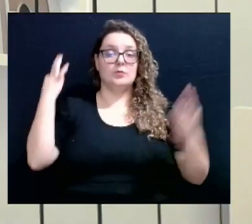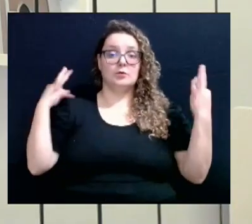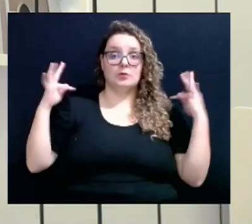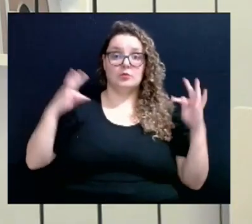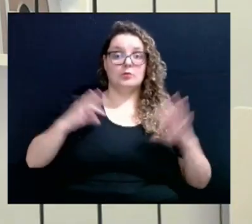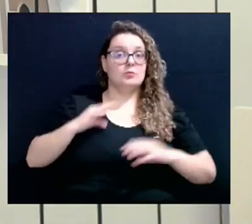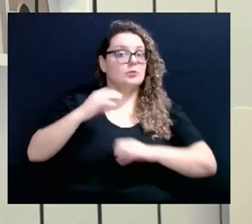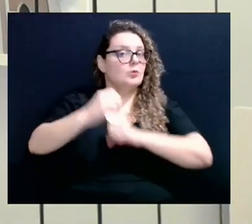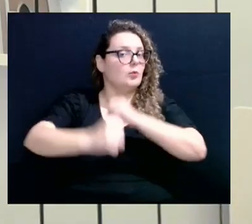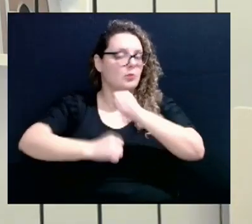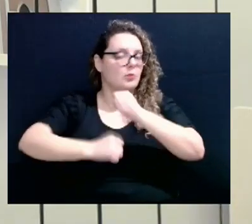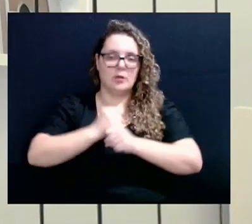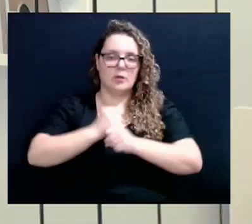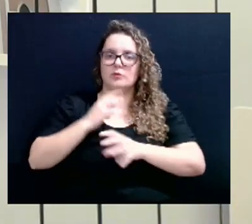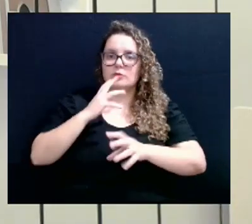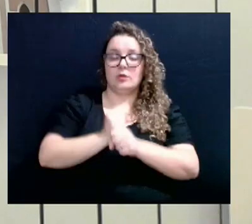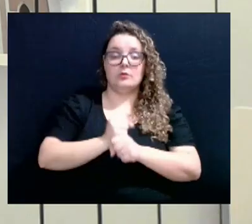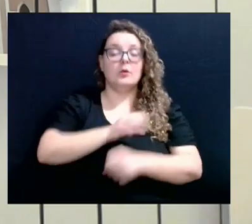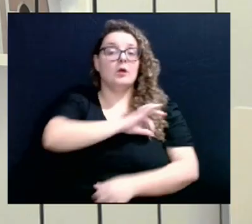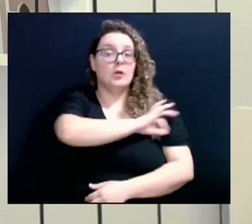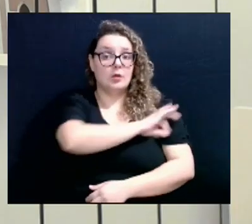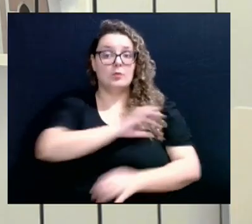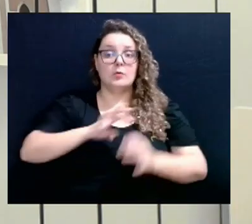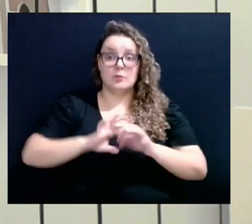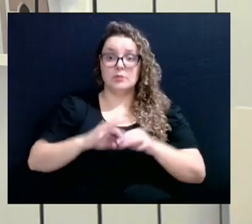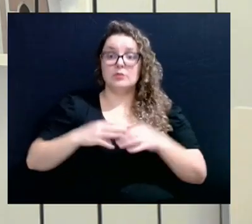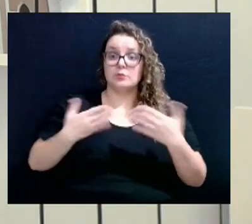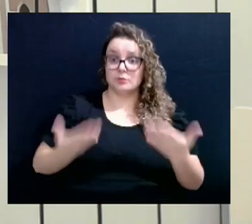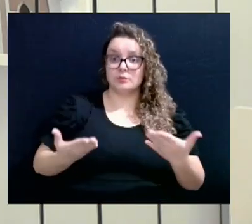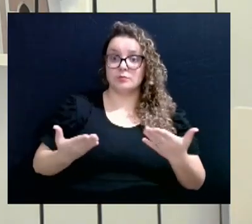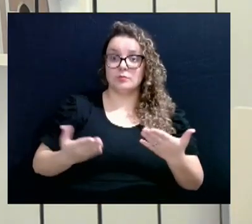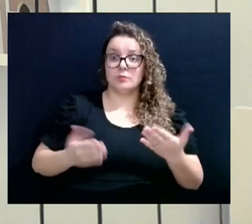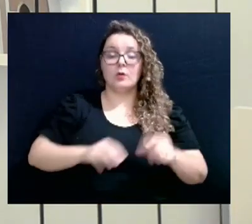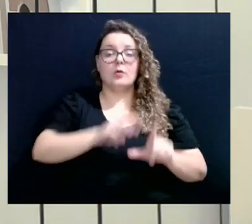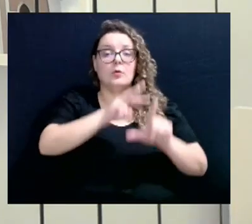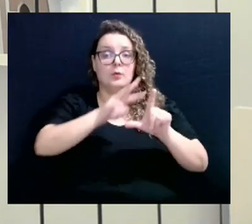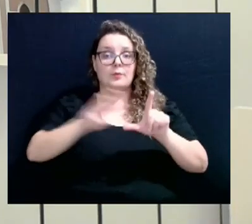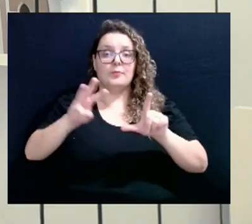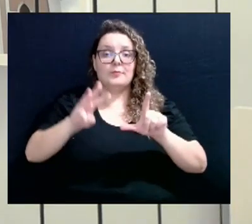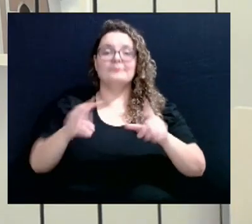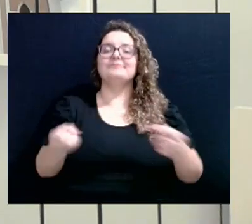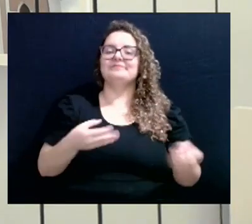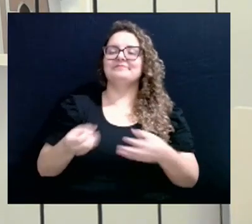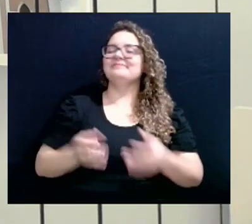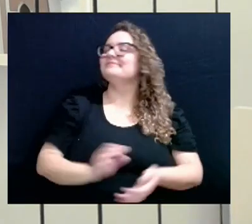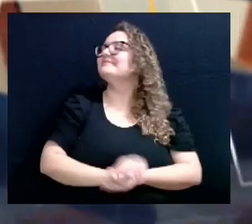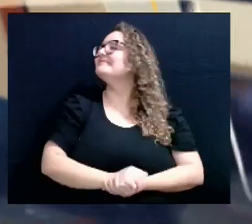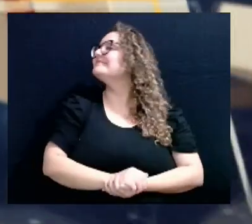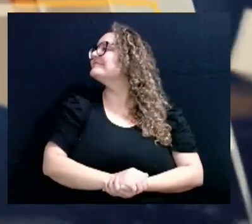e a Prefeitura disponibilizou uma plataforma atualizada.